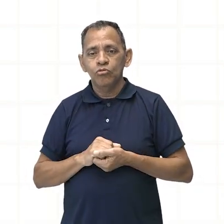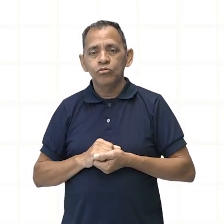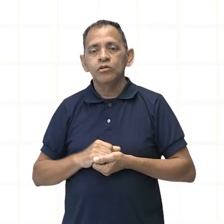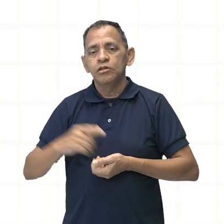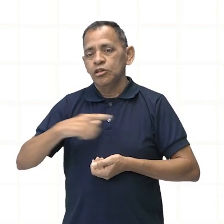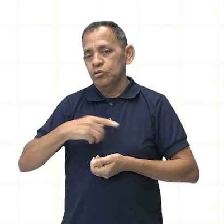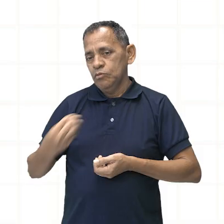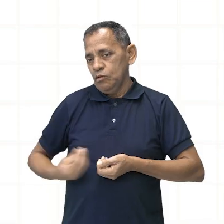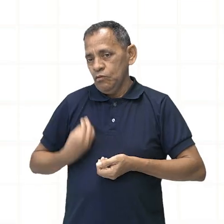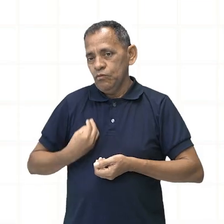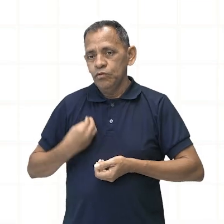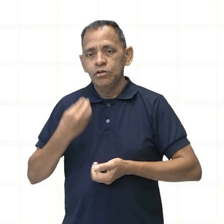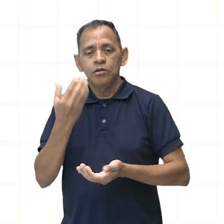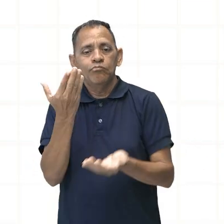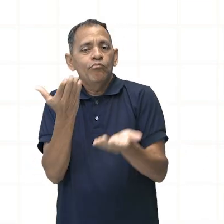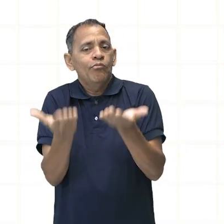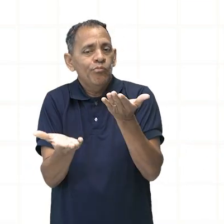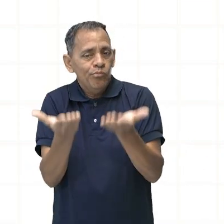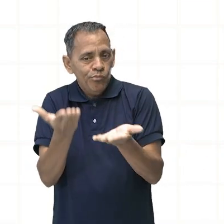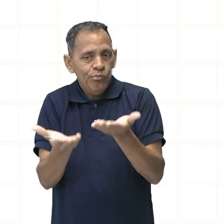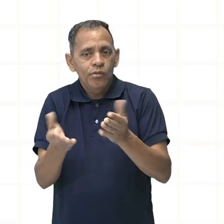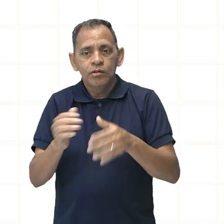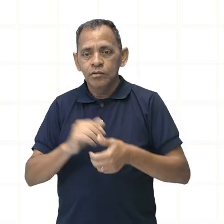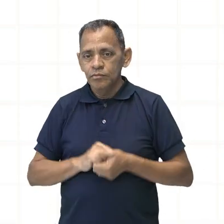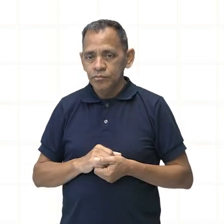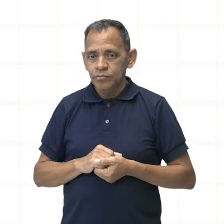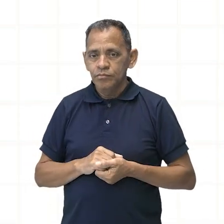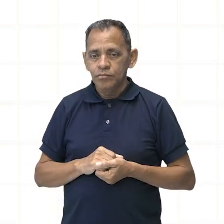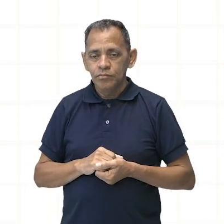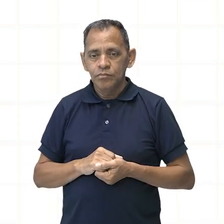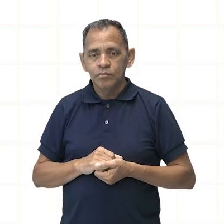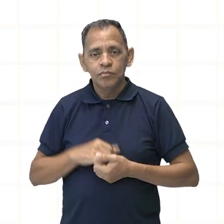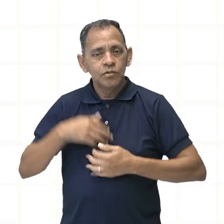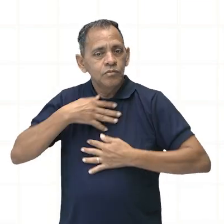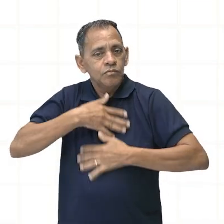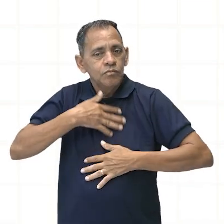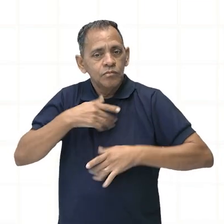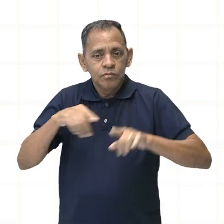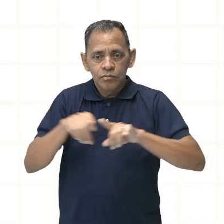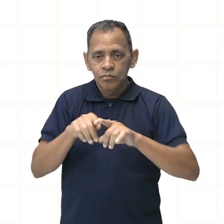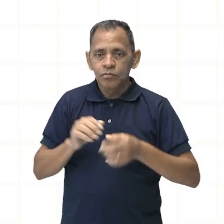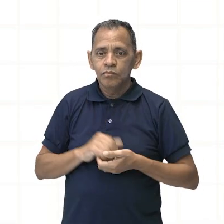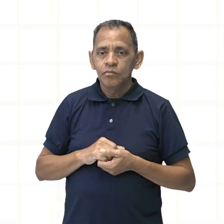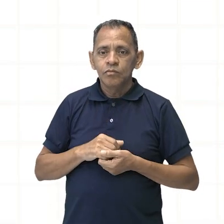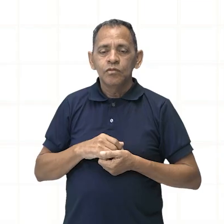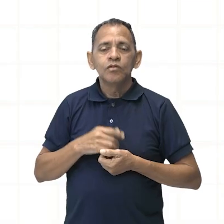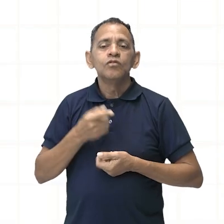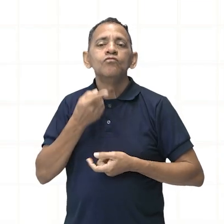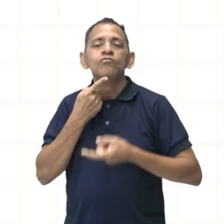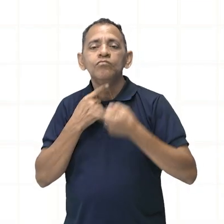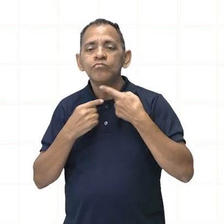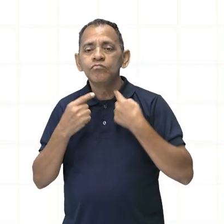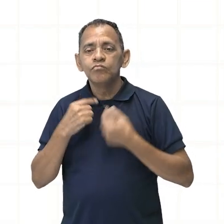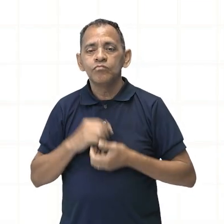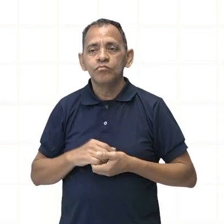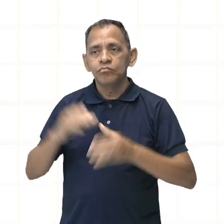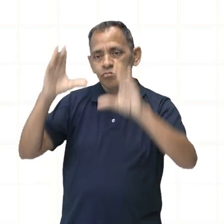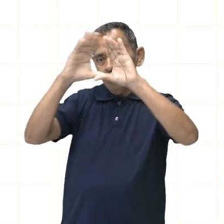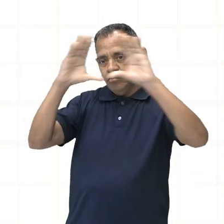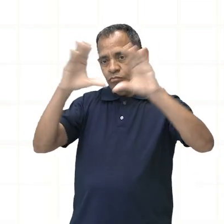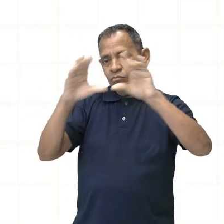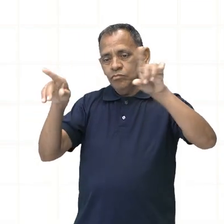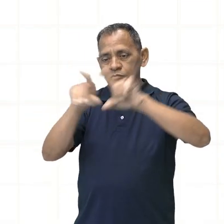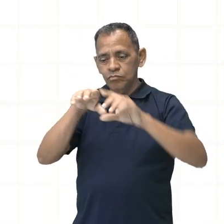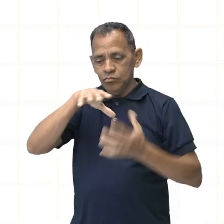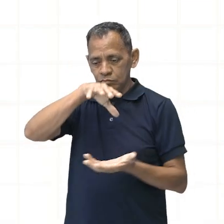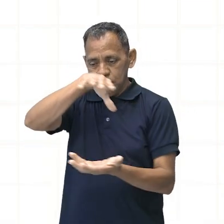equilibrada, satisfazendo não só as nossas vontades do céu, mas também as vontades aqui na Terra. É como se fosse